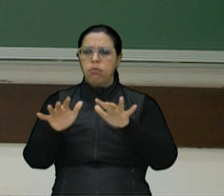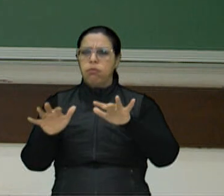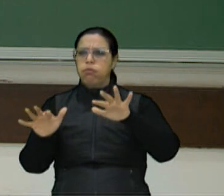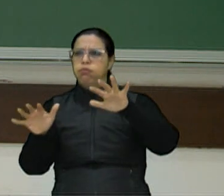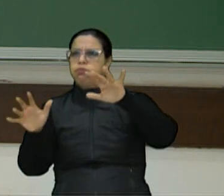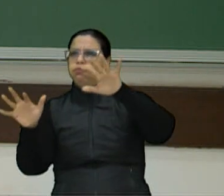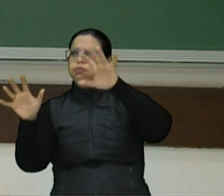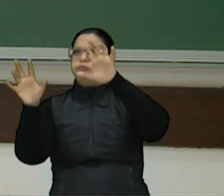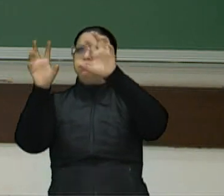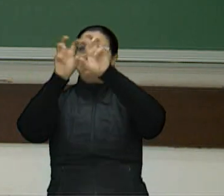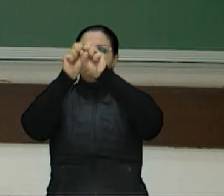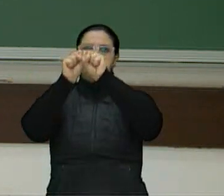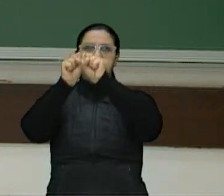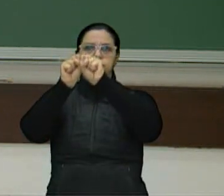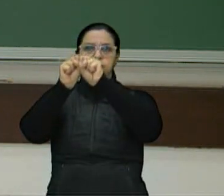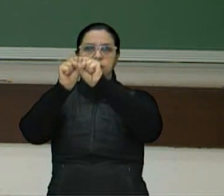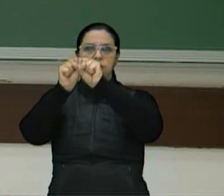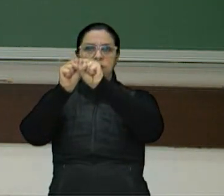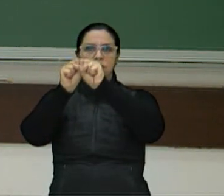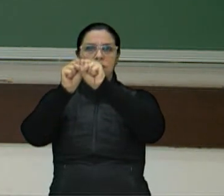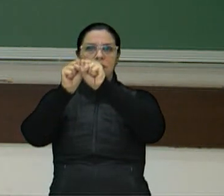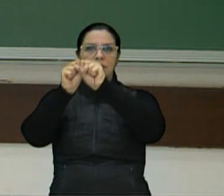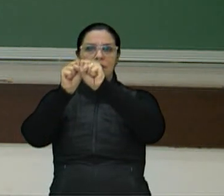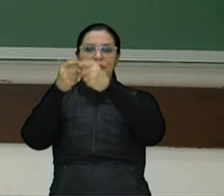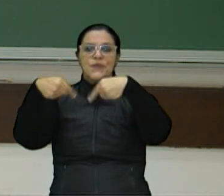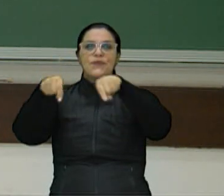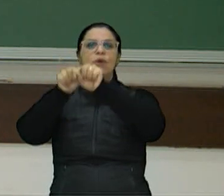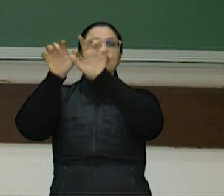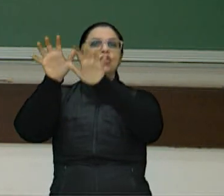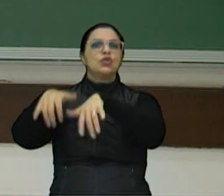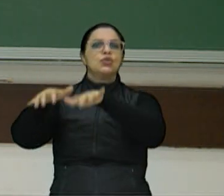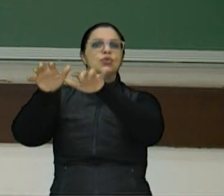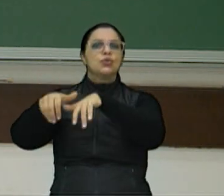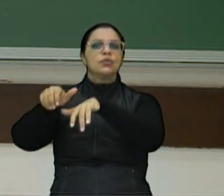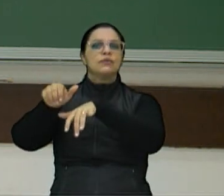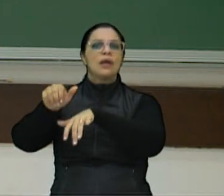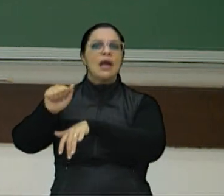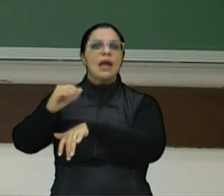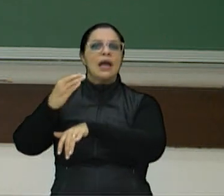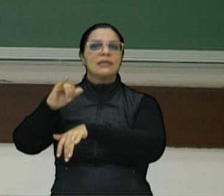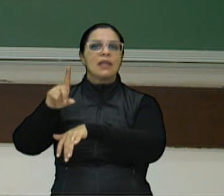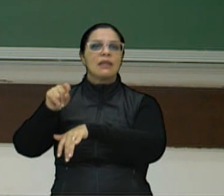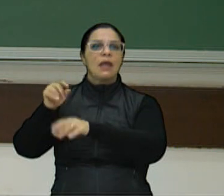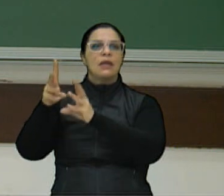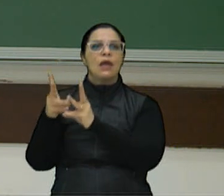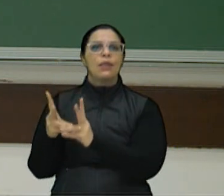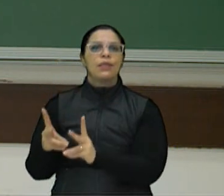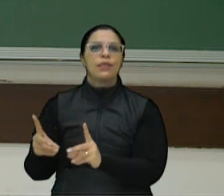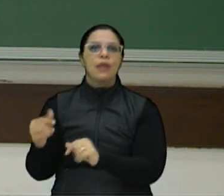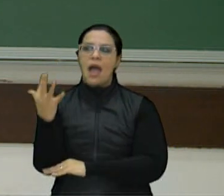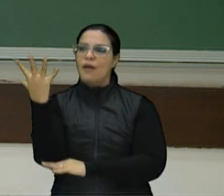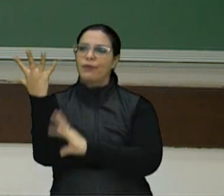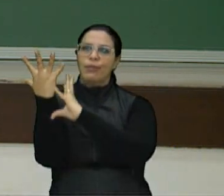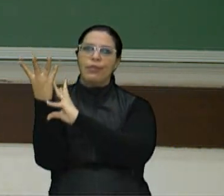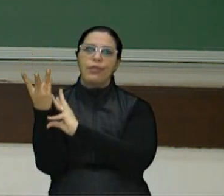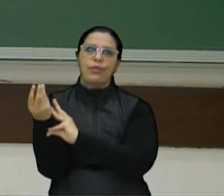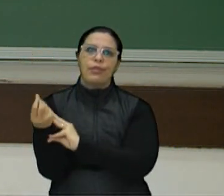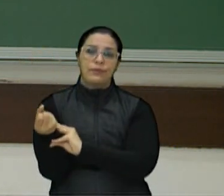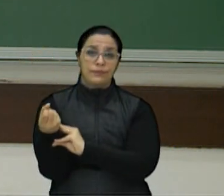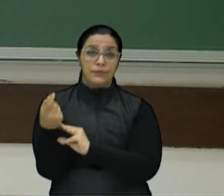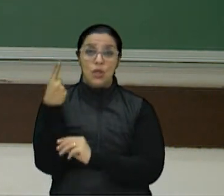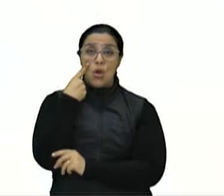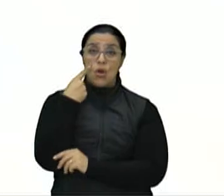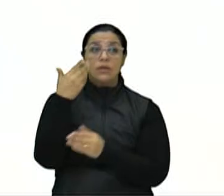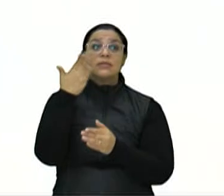agarra naquela partícula e volta em forma de chuva ácida, causando um desequilíbrio. Por